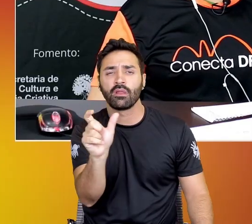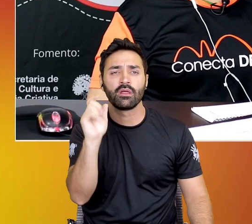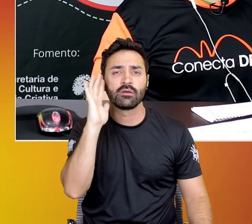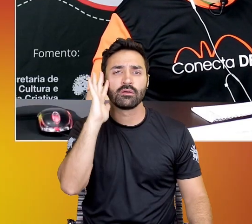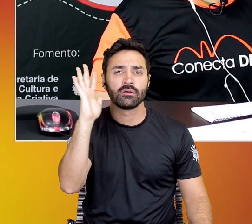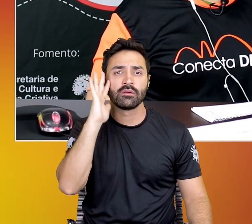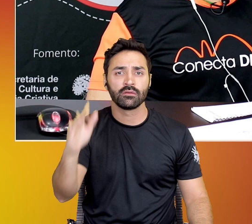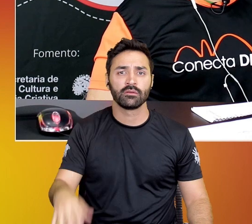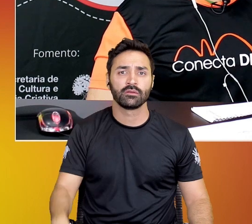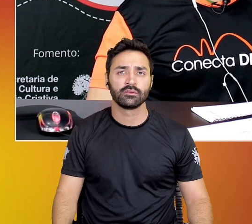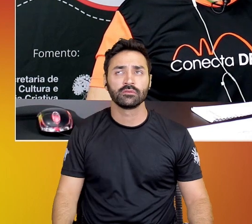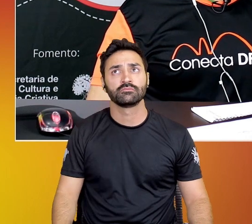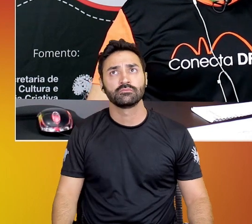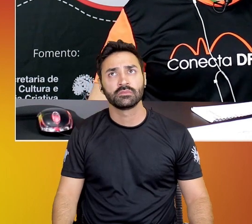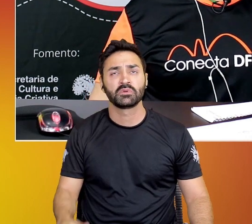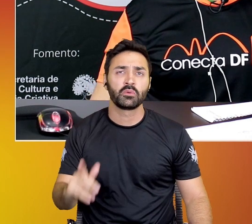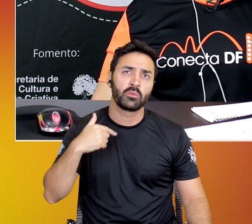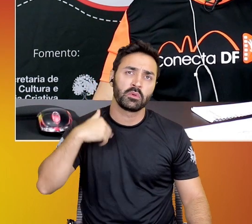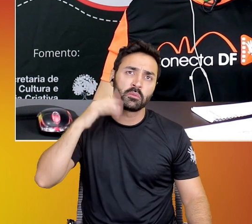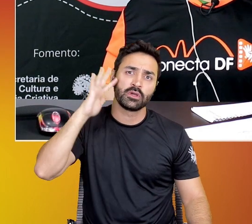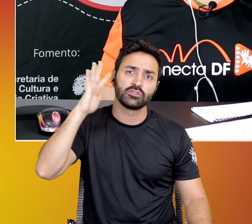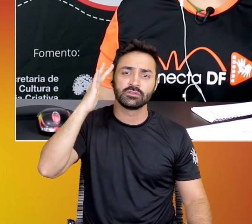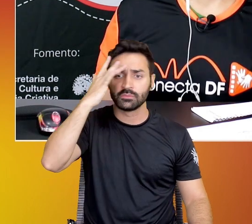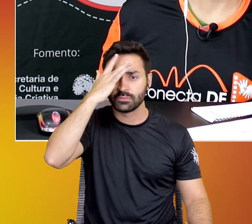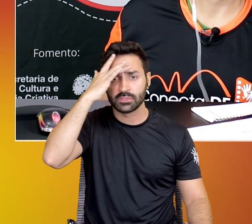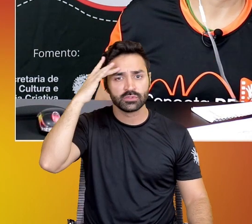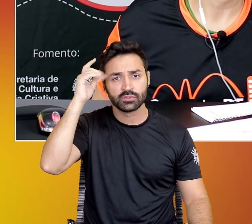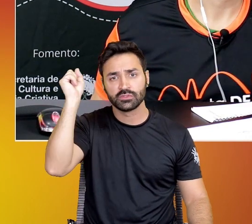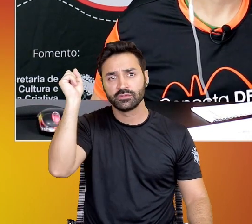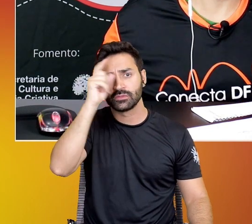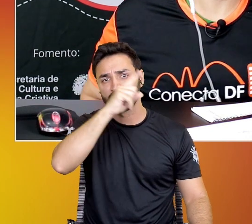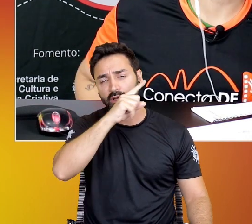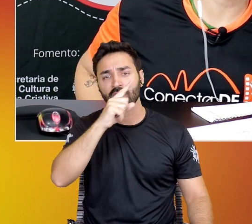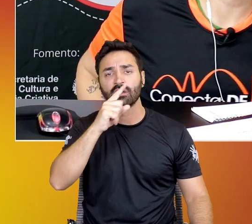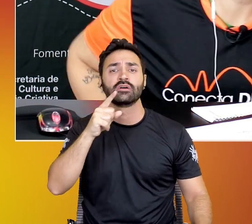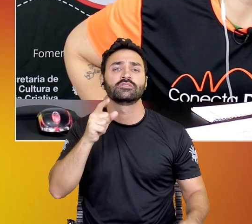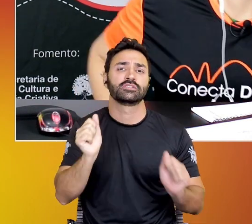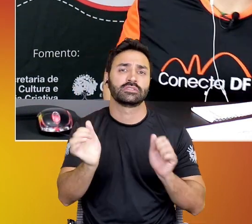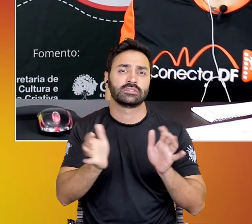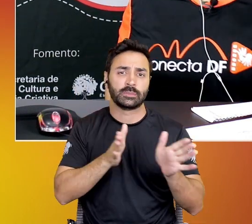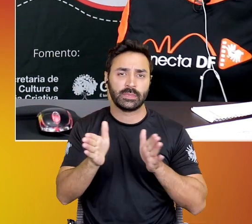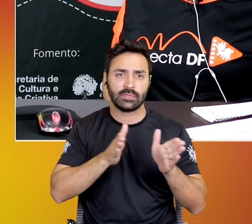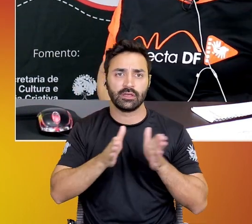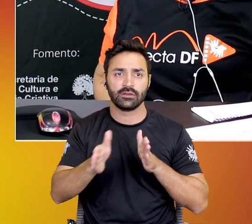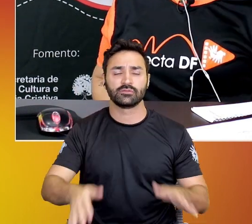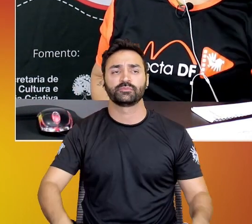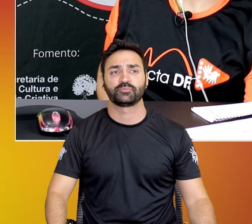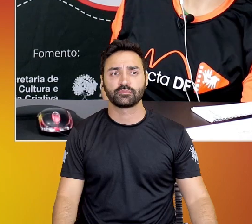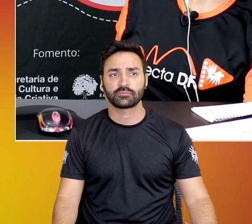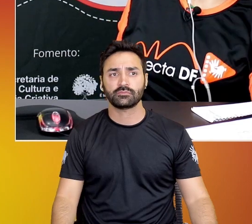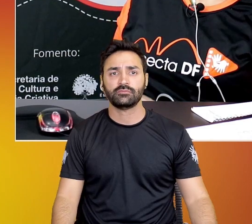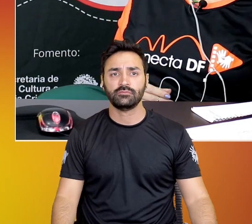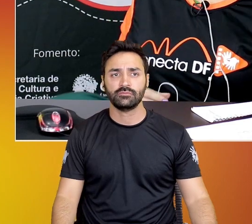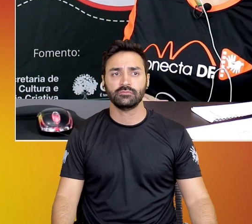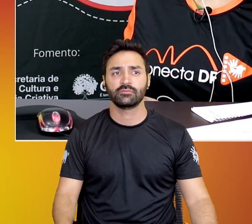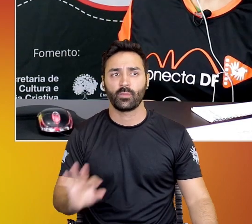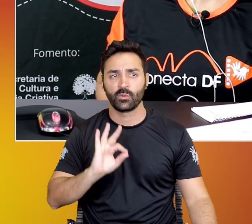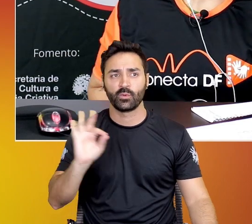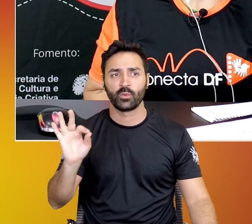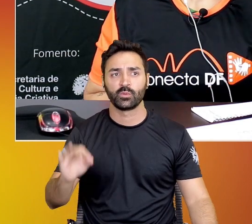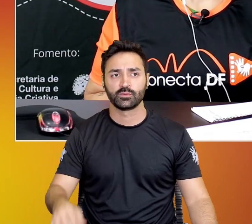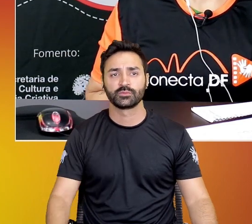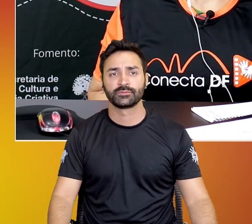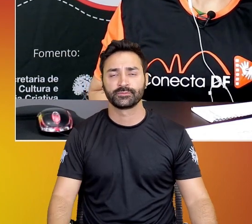Pessoas com dificuldades, né, de acessibilidade. Dificuldade de acessibilidade. Ótimo.